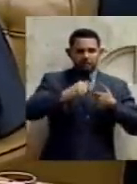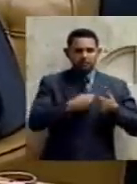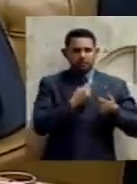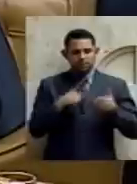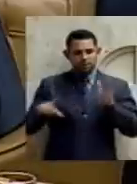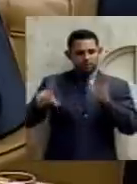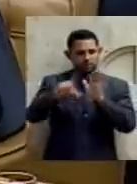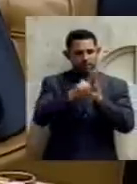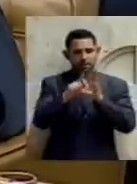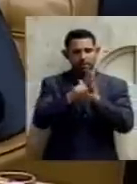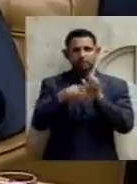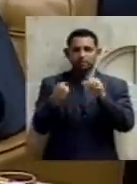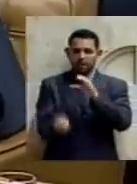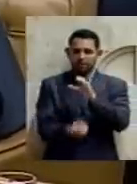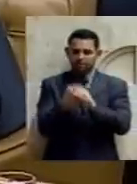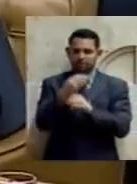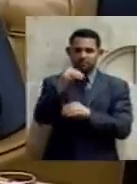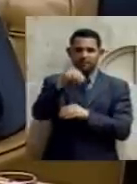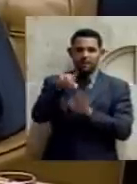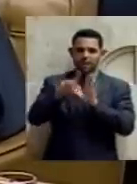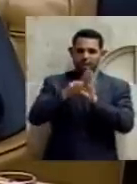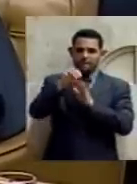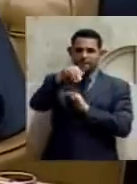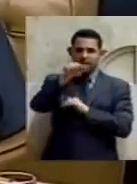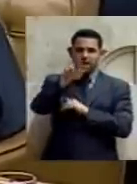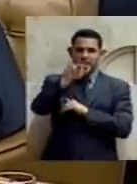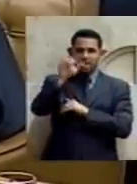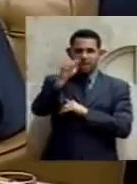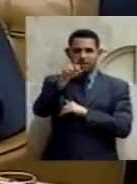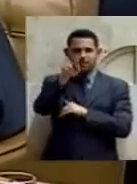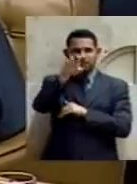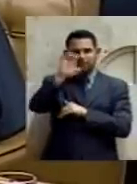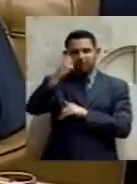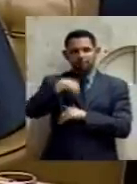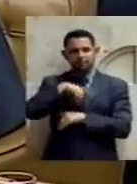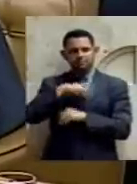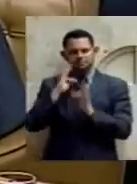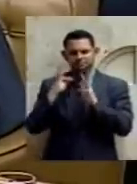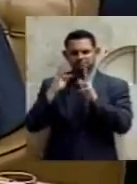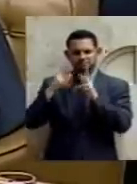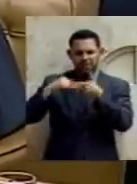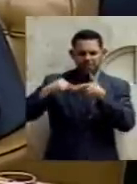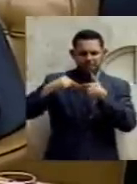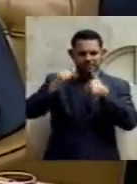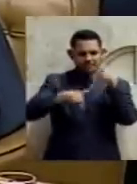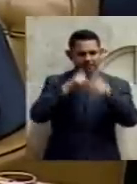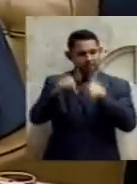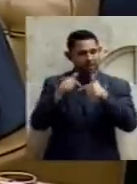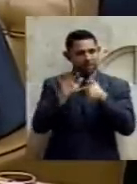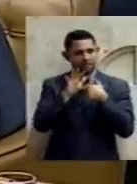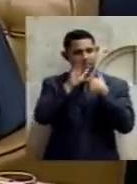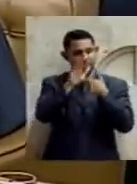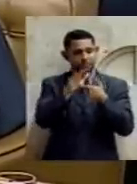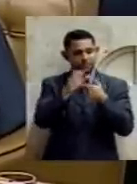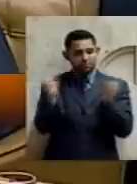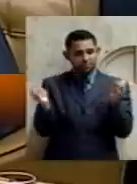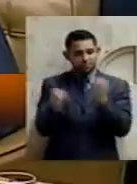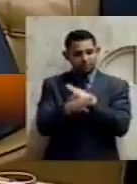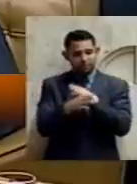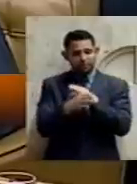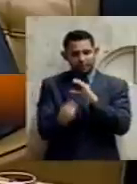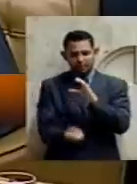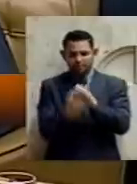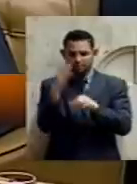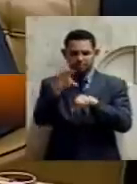da Lei Maria da Penha. Todas essas circunstâncias revelam um novo paradigma do